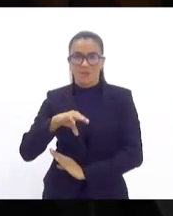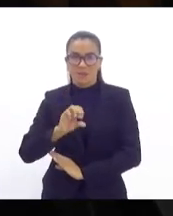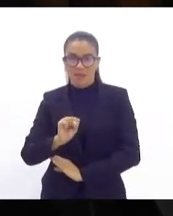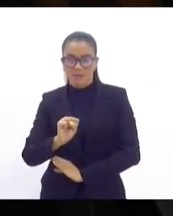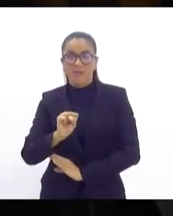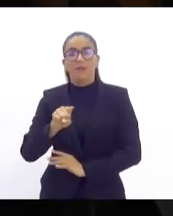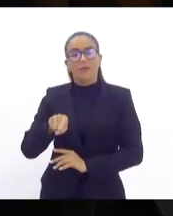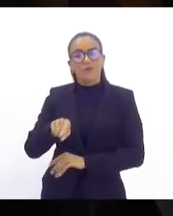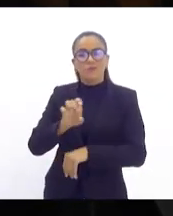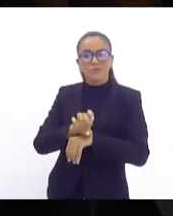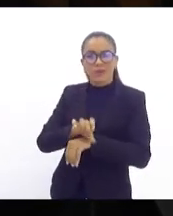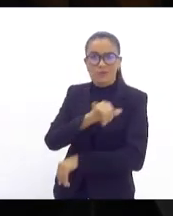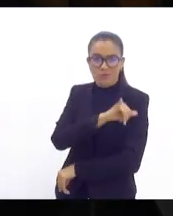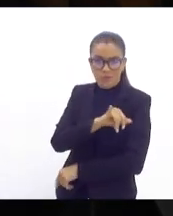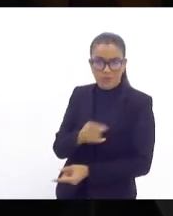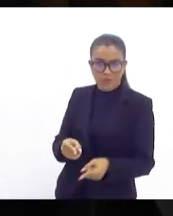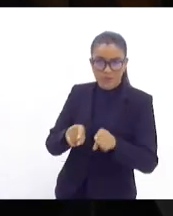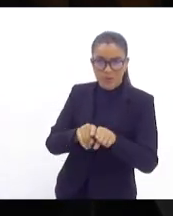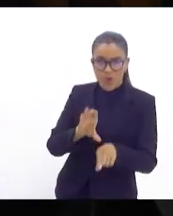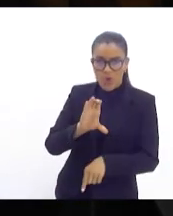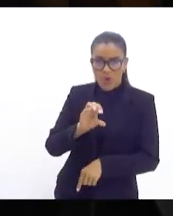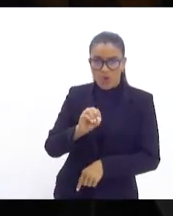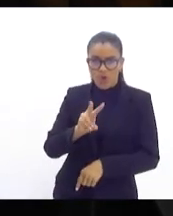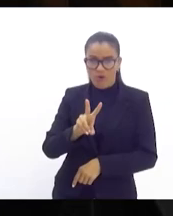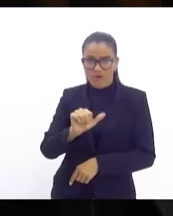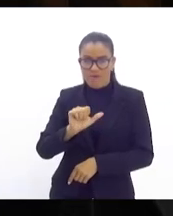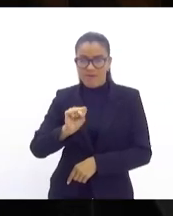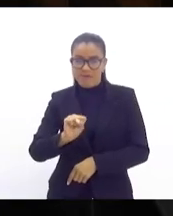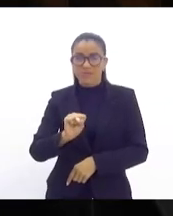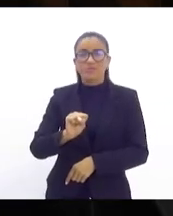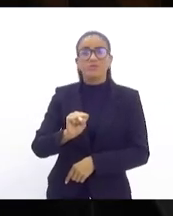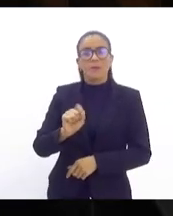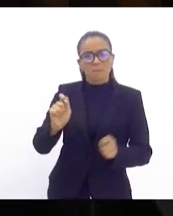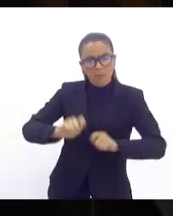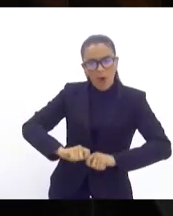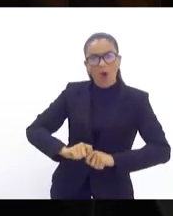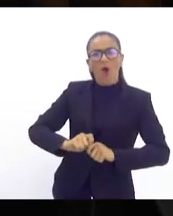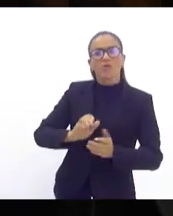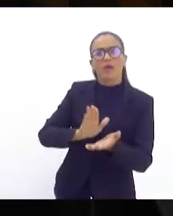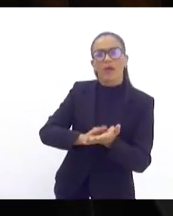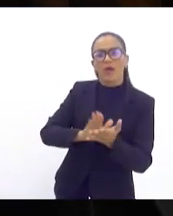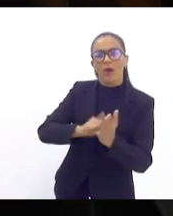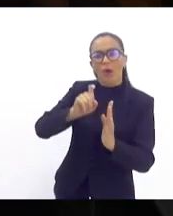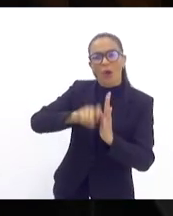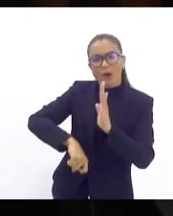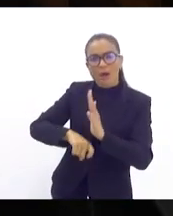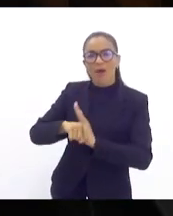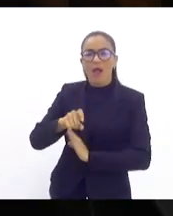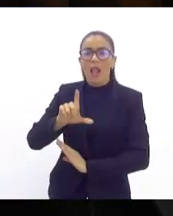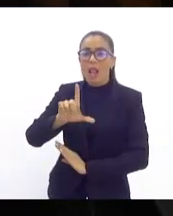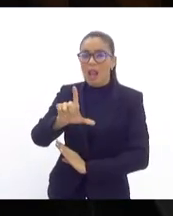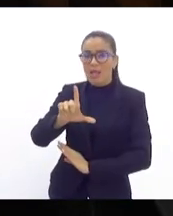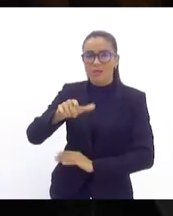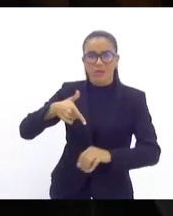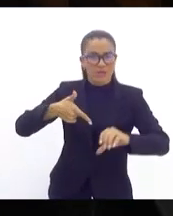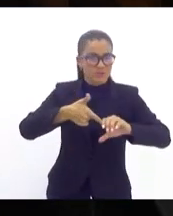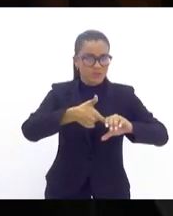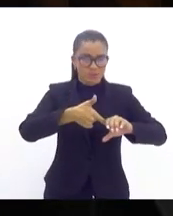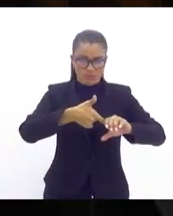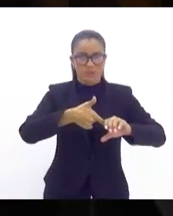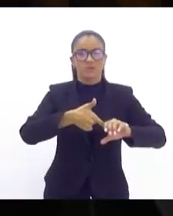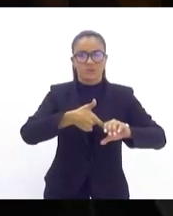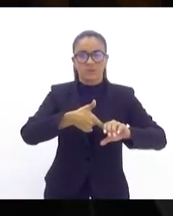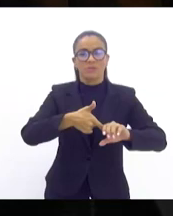consoantes convênio convais pode cobrar por litro de gasolina